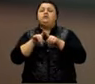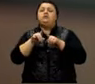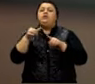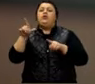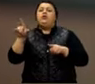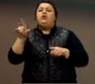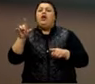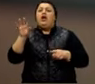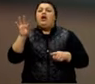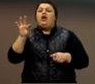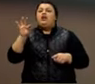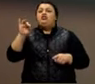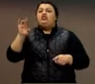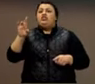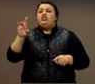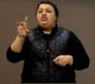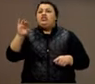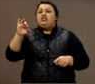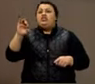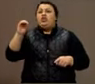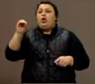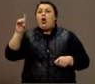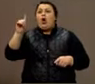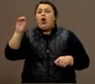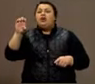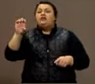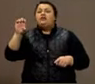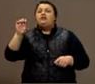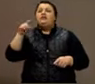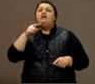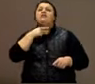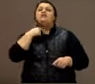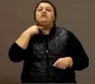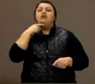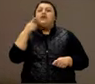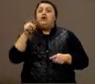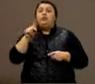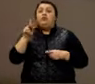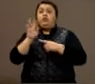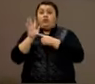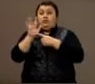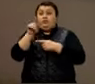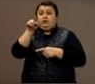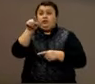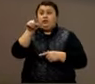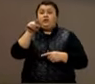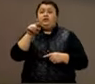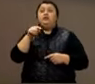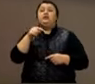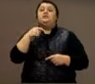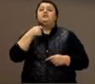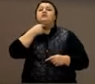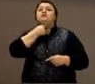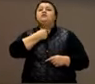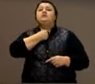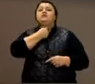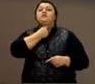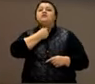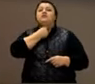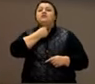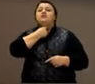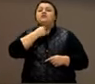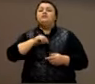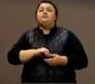famosa tireoide. Ela está mais ou menos aqui, ó, a parte da frente da traqueia, na parte da frente